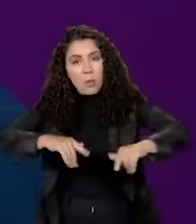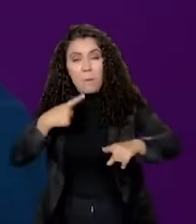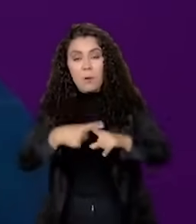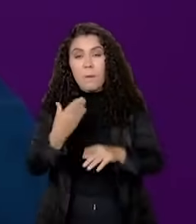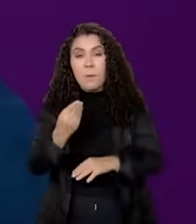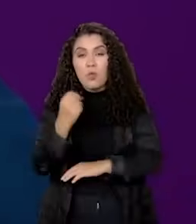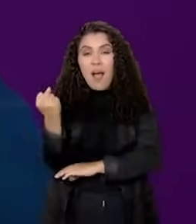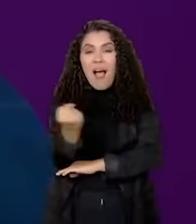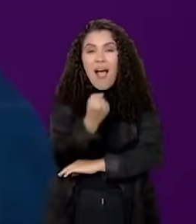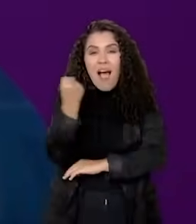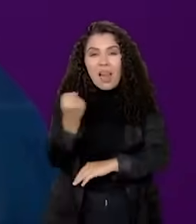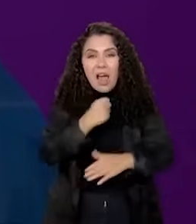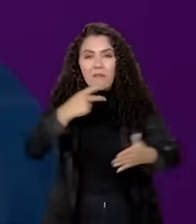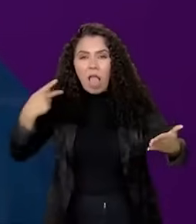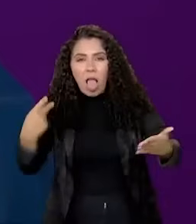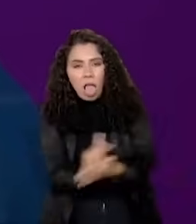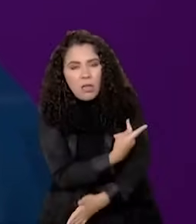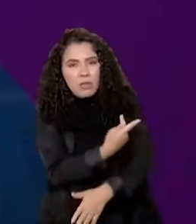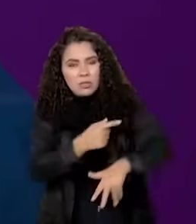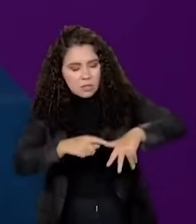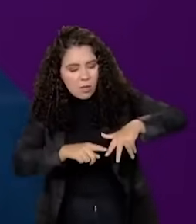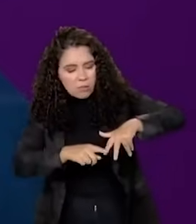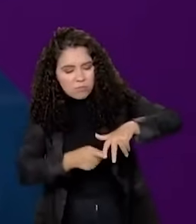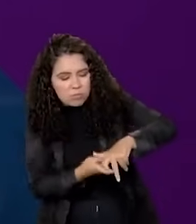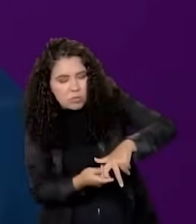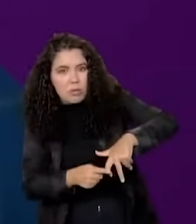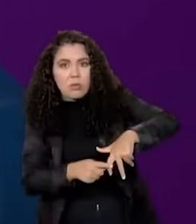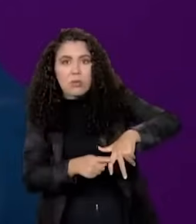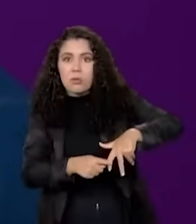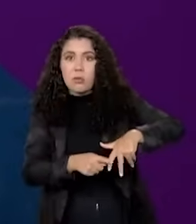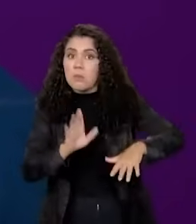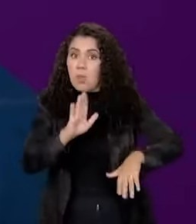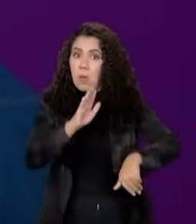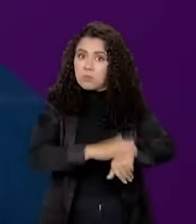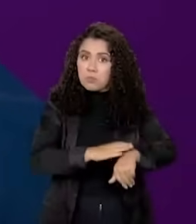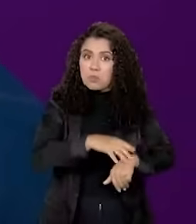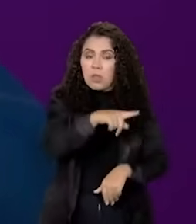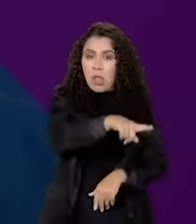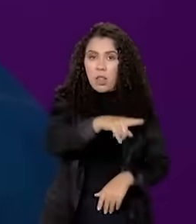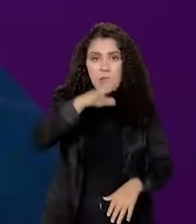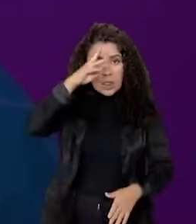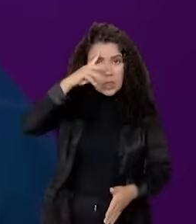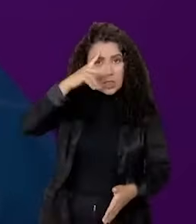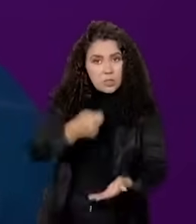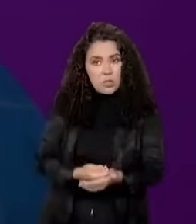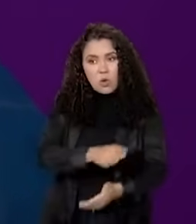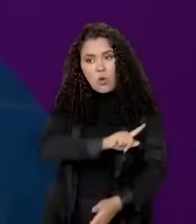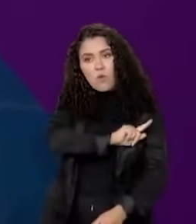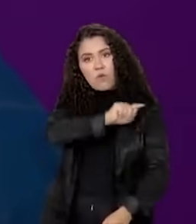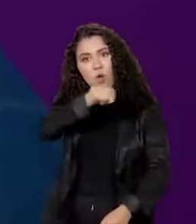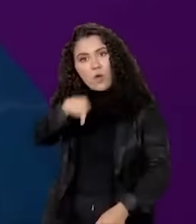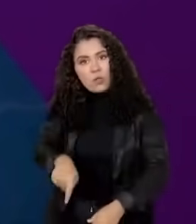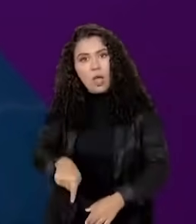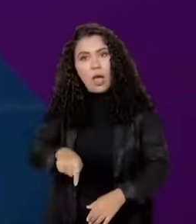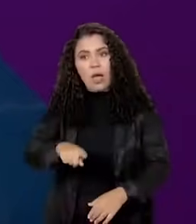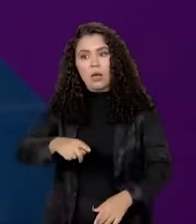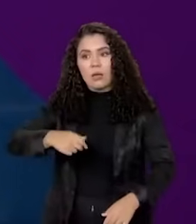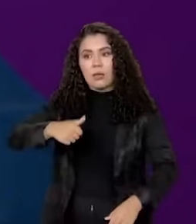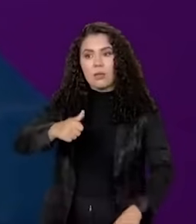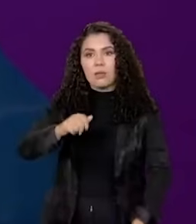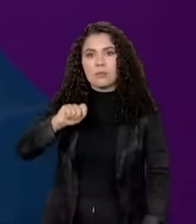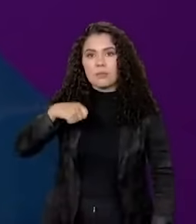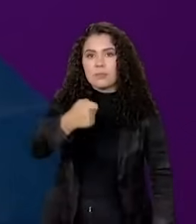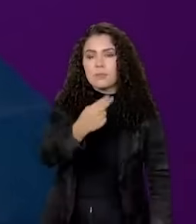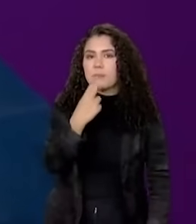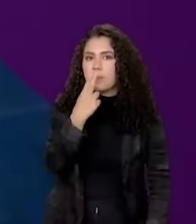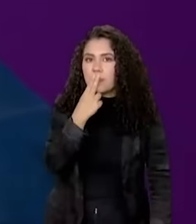grave. E aí o Ronaldo resolveu voltar a jogar bola, voltou e foi o artilheiro da Copa do Mundo